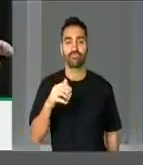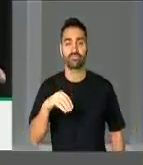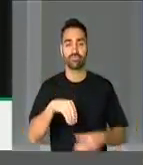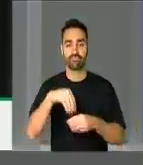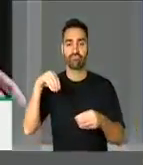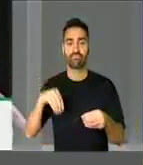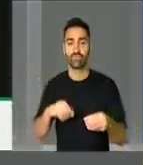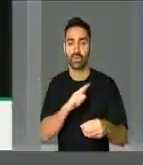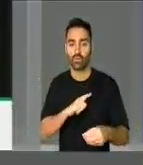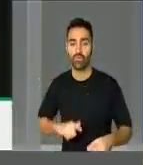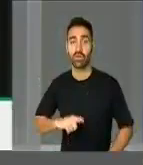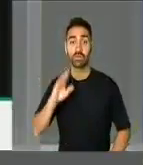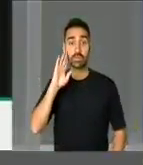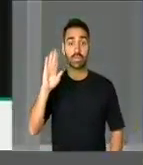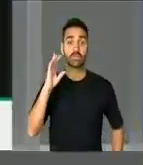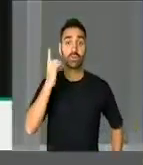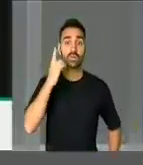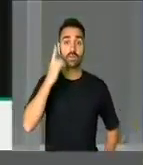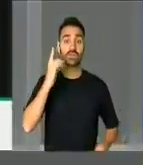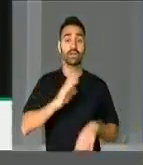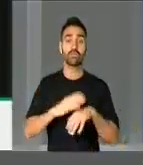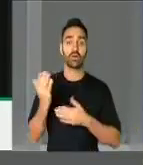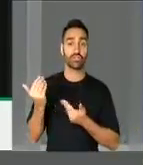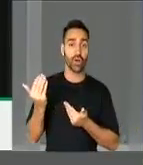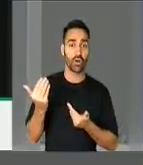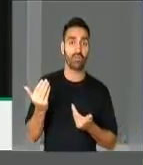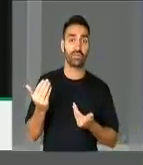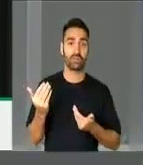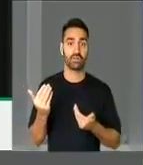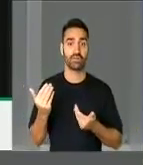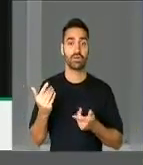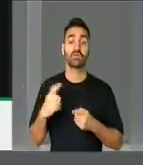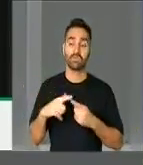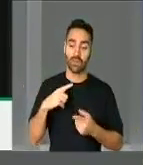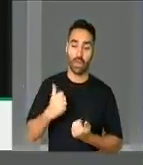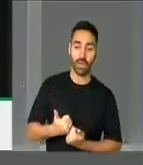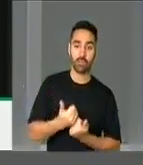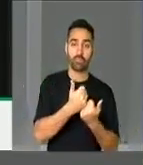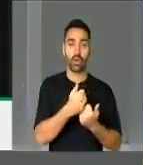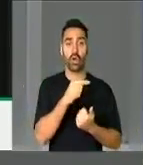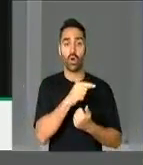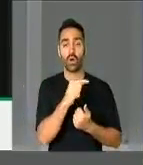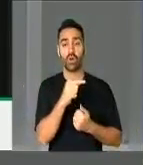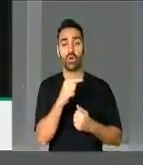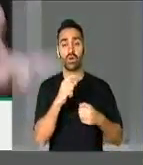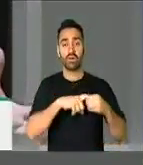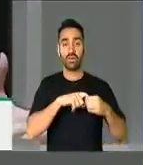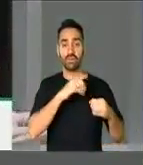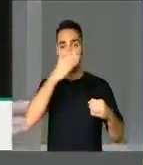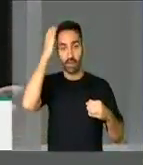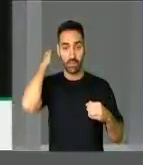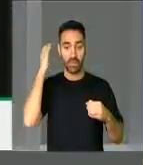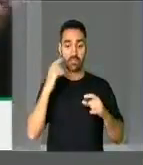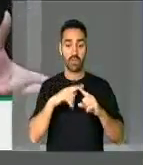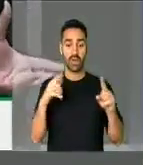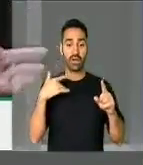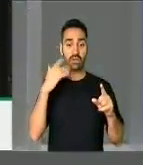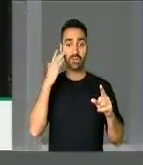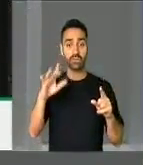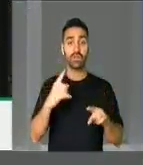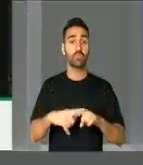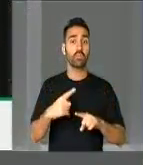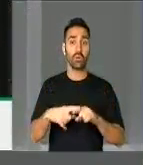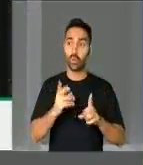governo, principalmente os deputados mais jovens do PSDB, que dá sustentação a esse partido, ao governo de Temer. Não sei porquê, ainda